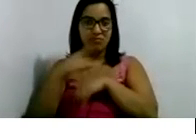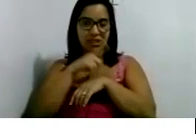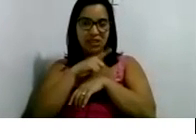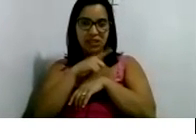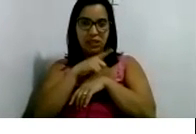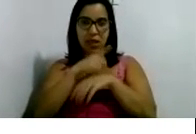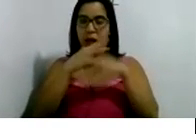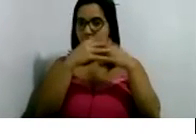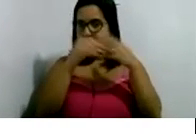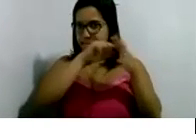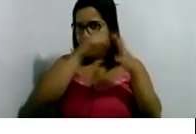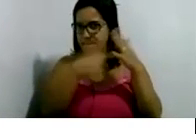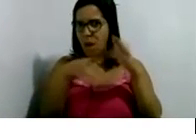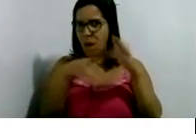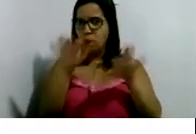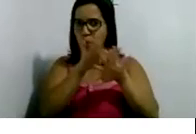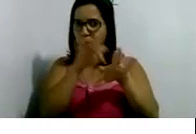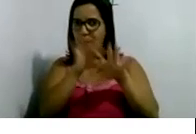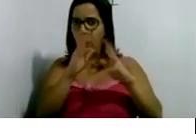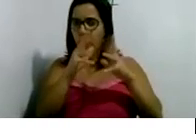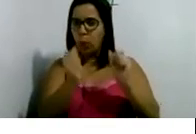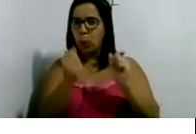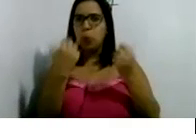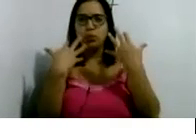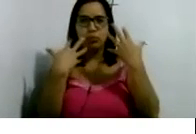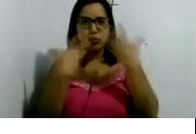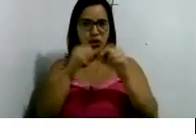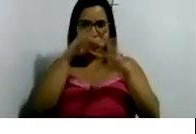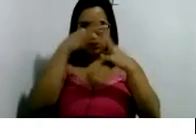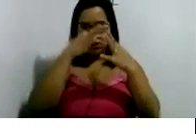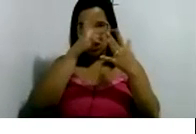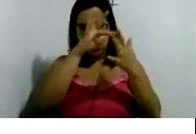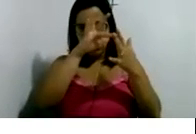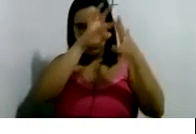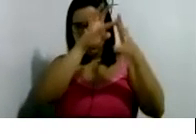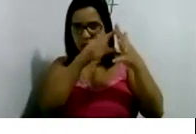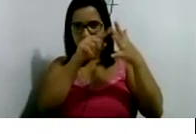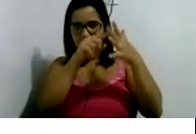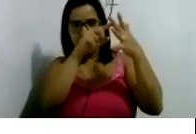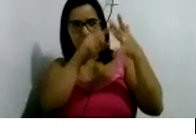da mão quanto o dedo dos pés separados.